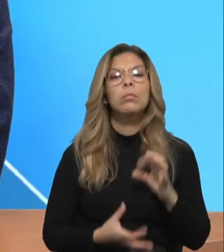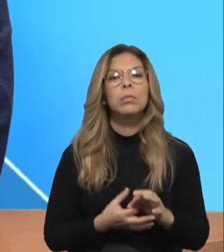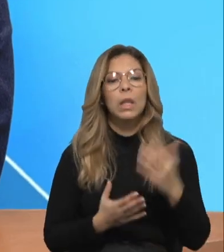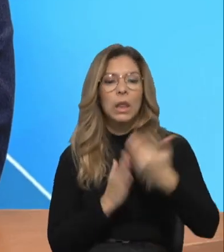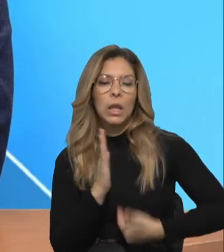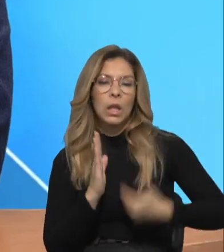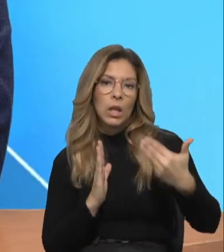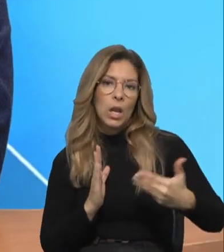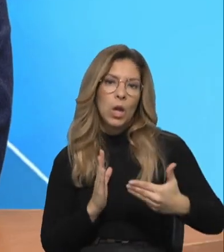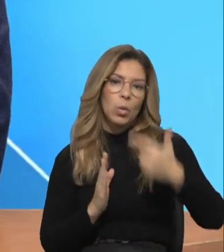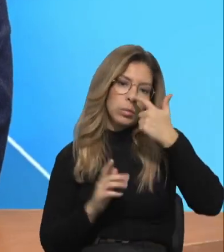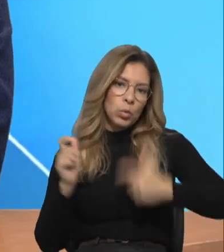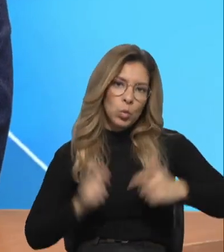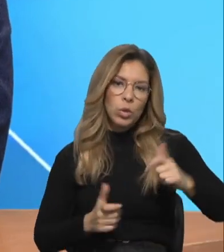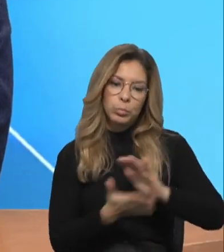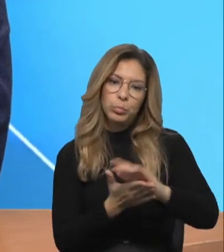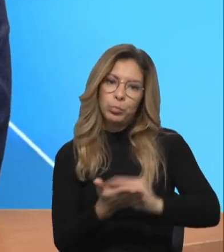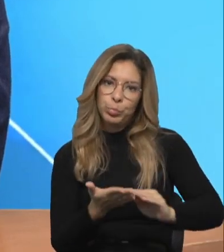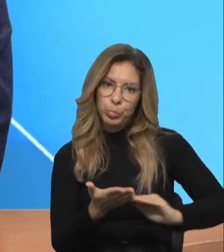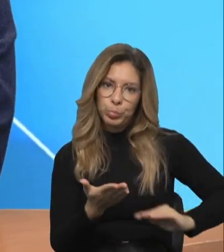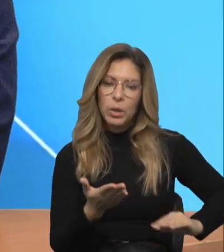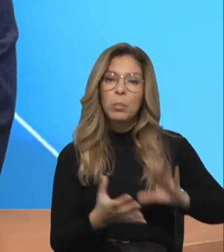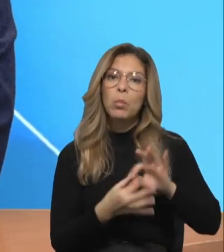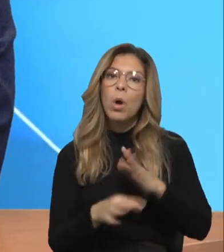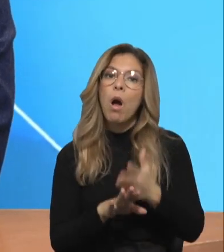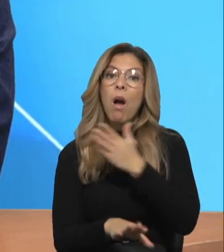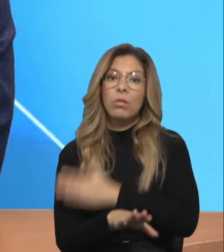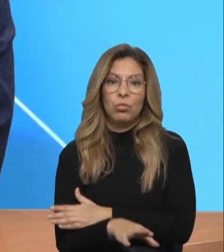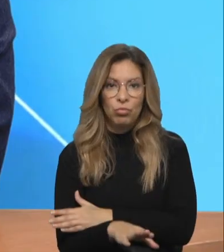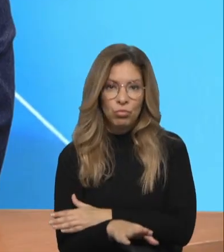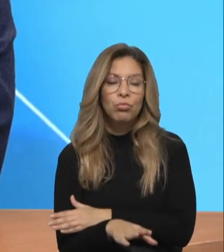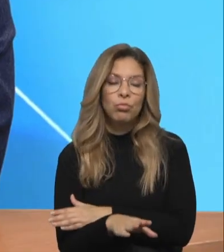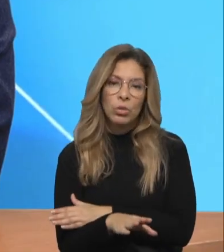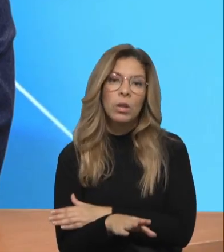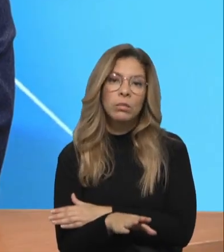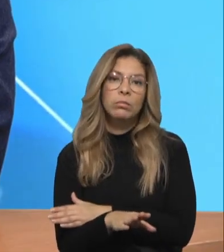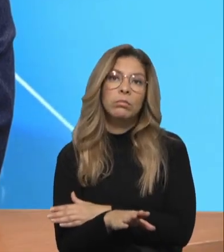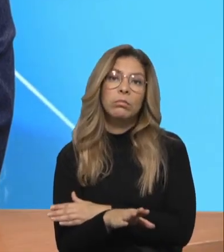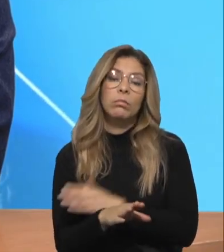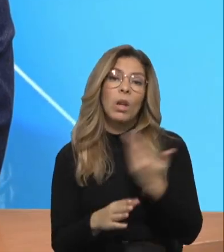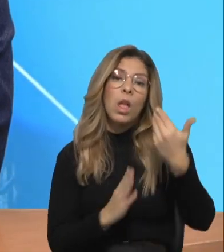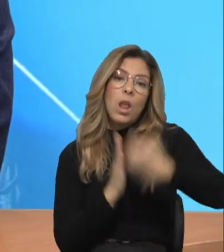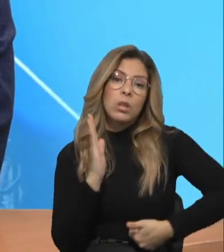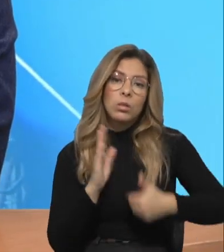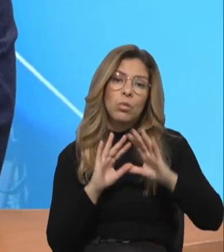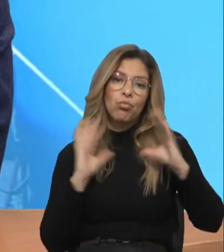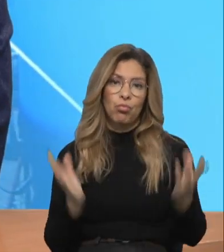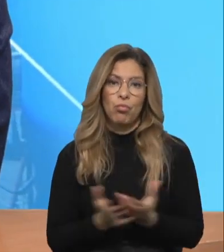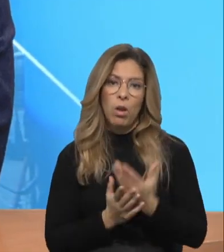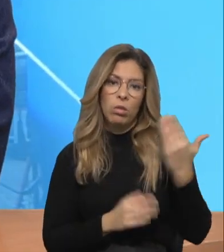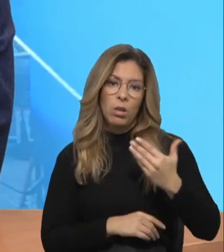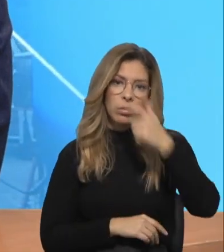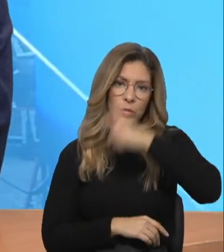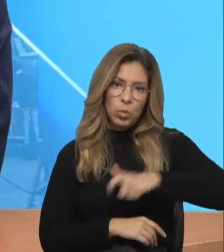com o objetivo de dar a conhecer os artigos da Declaração Universal de Direitos Humanos, dar a conhecer, falar